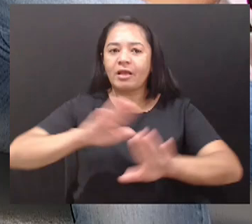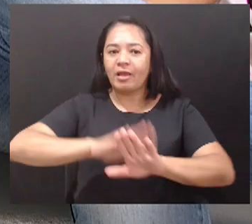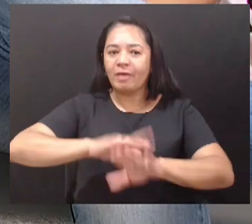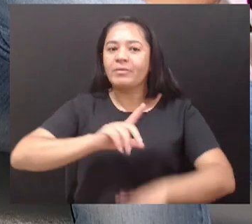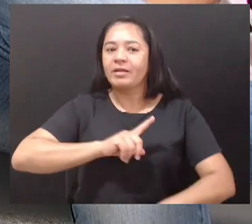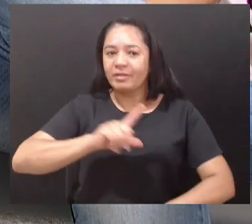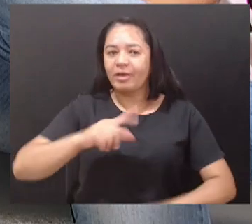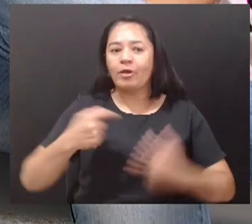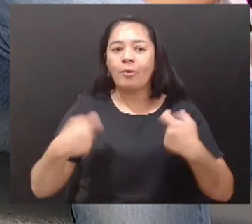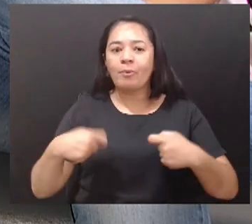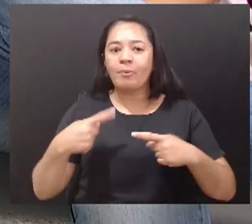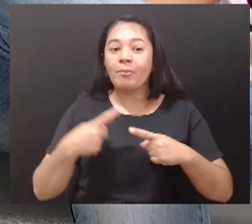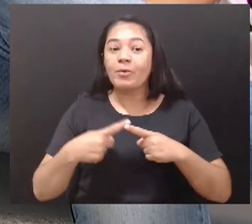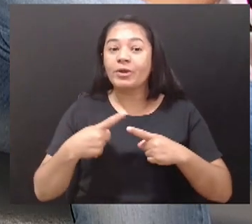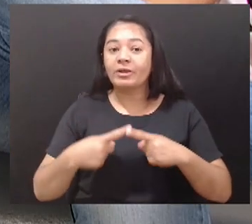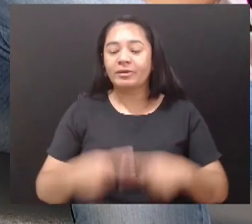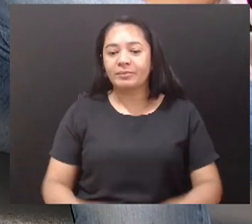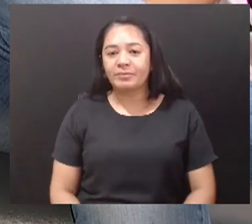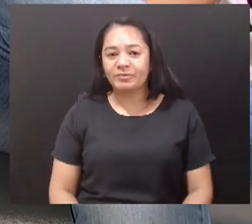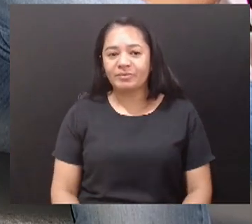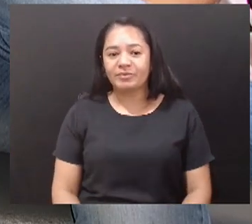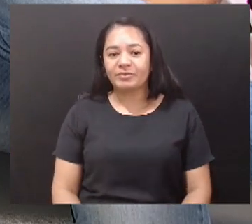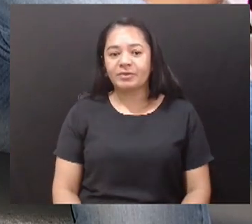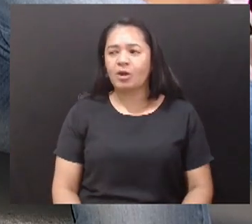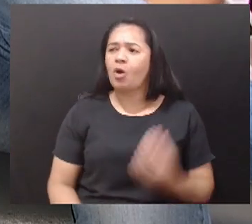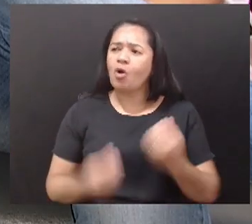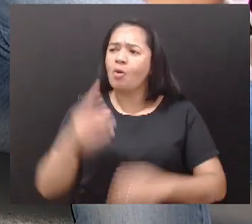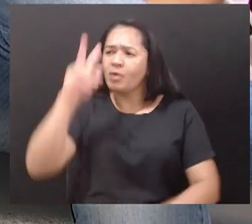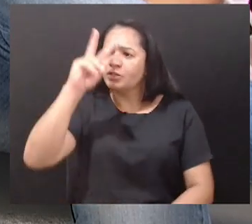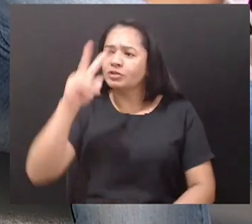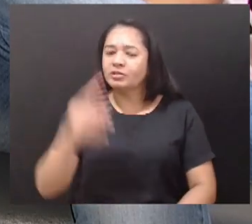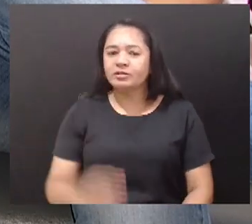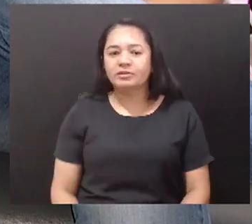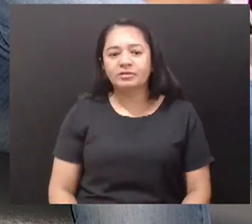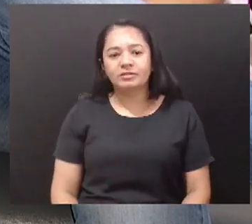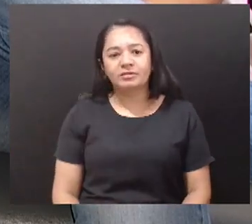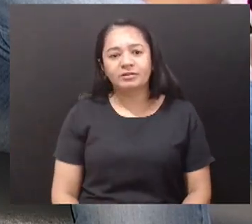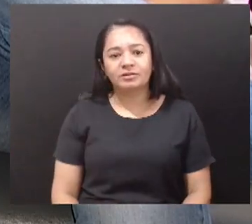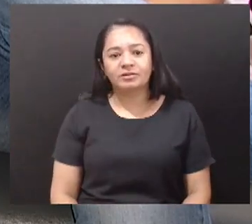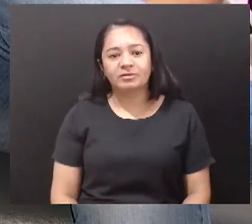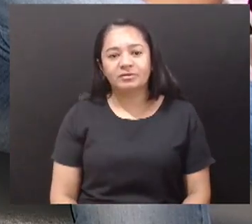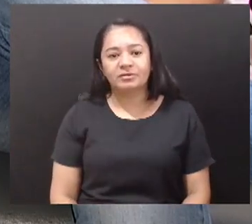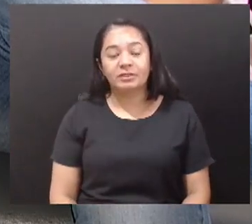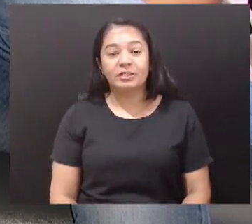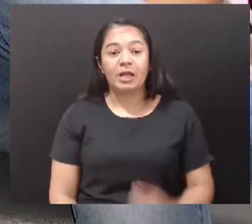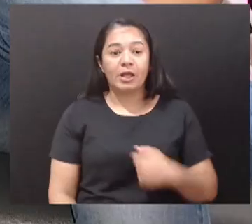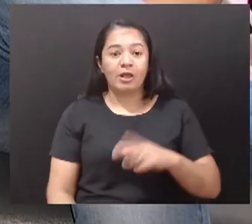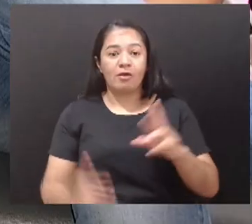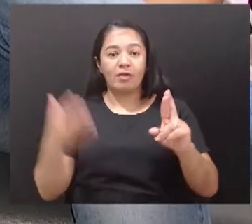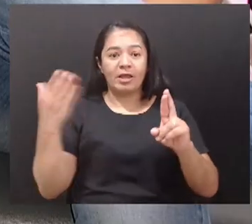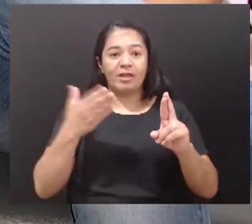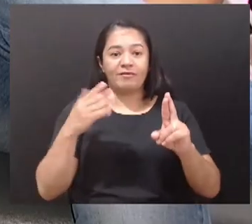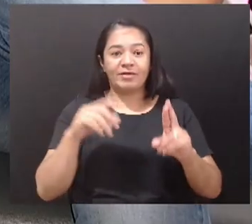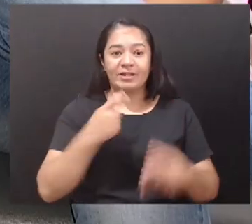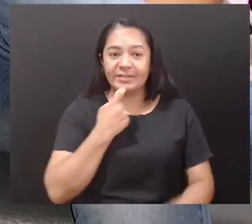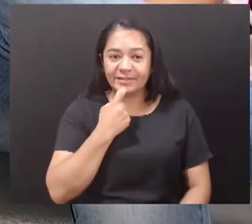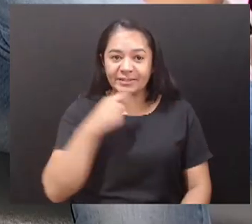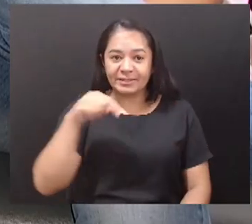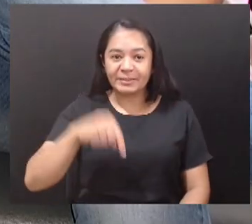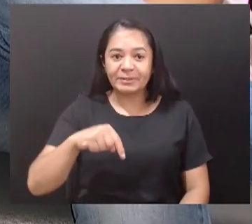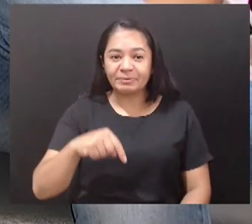então? Então, foi assim, como eu virei uma referência em Campinas nessa arte de